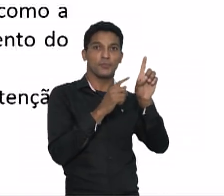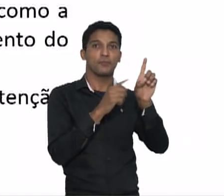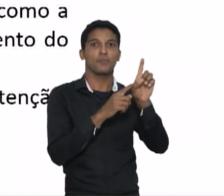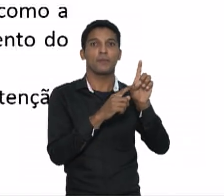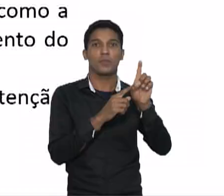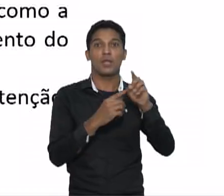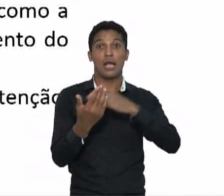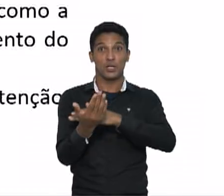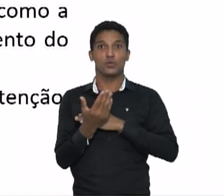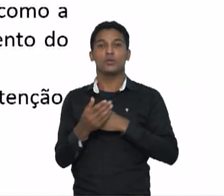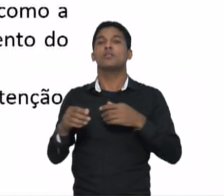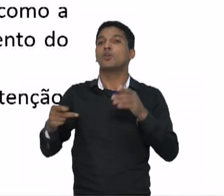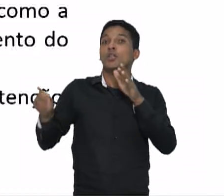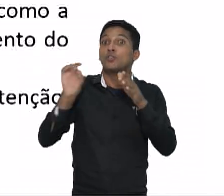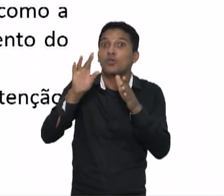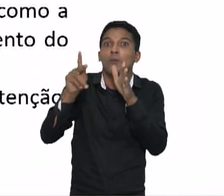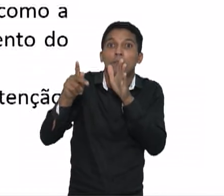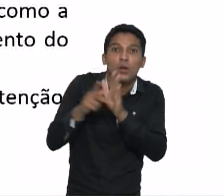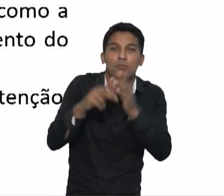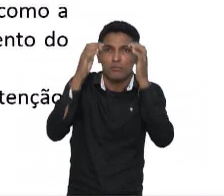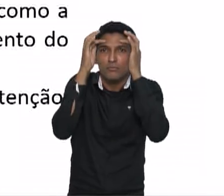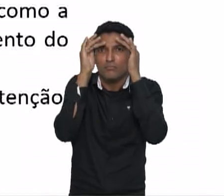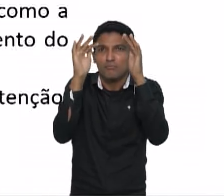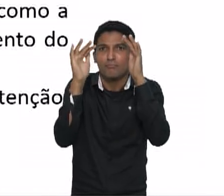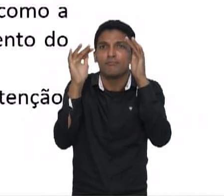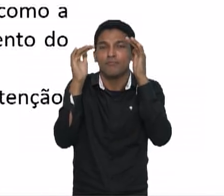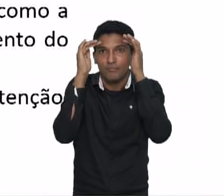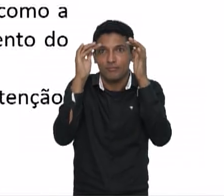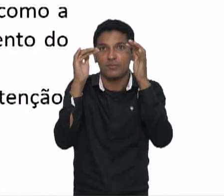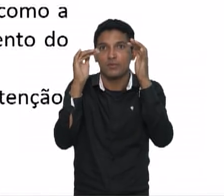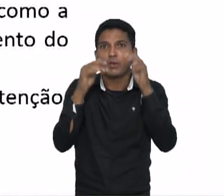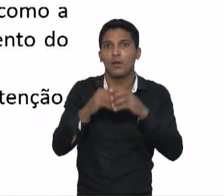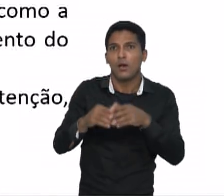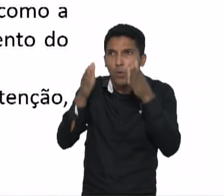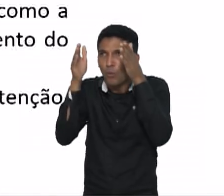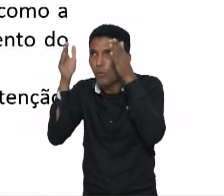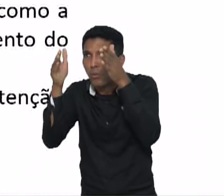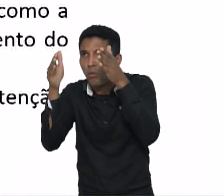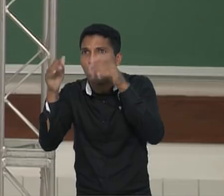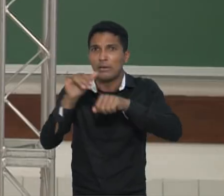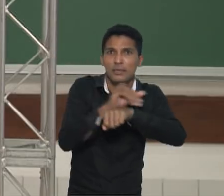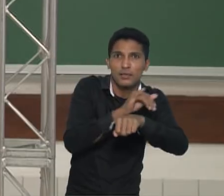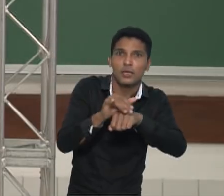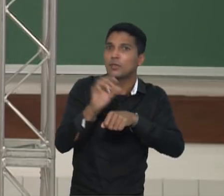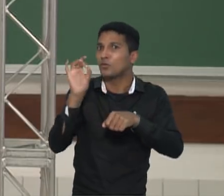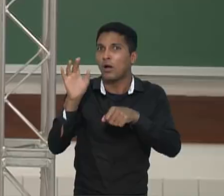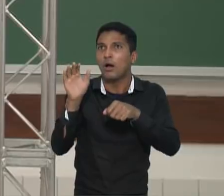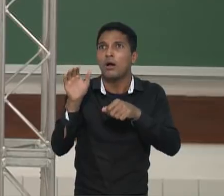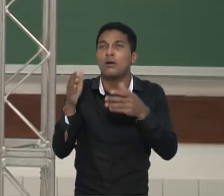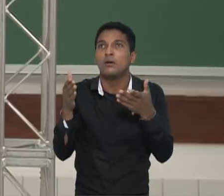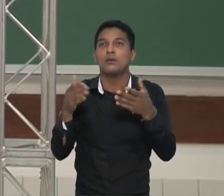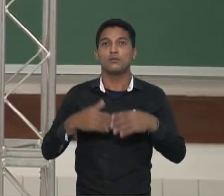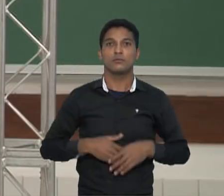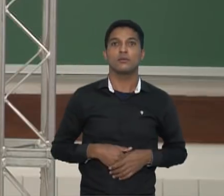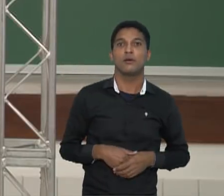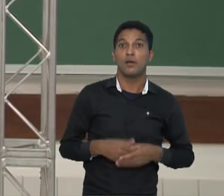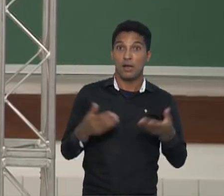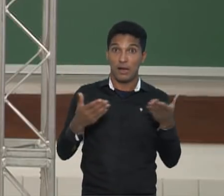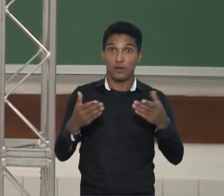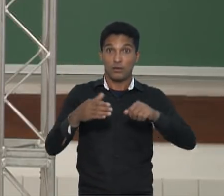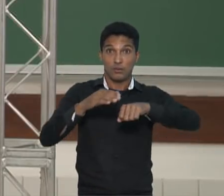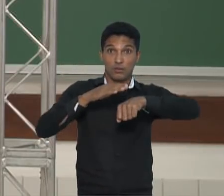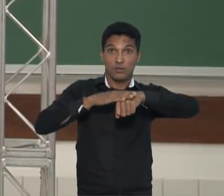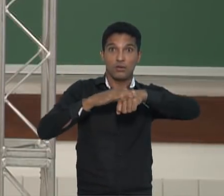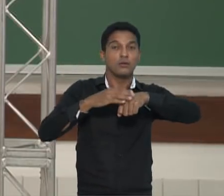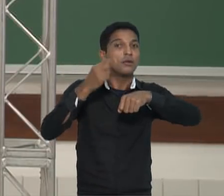como a atenção, concentração, definição de estratégia e superação. Então, vocês vão ter um tempinho agora